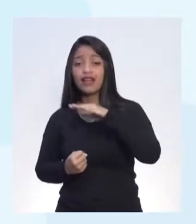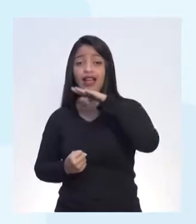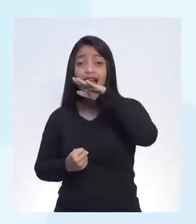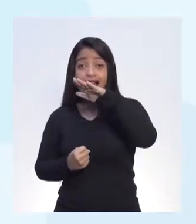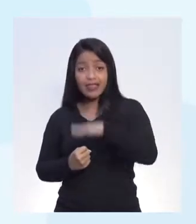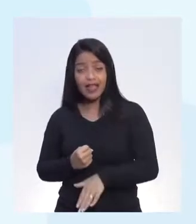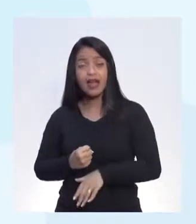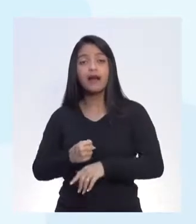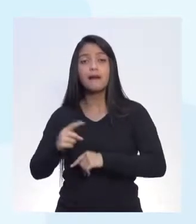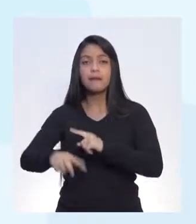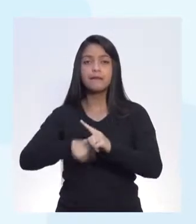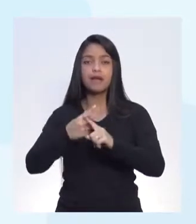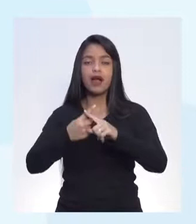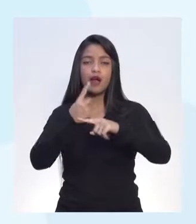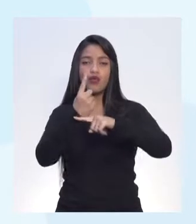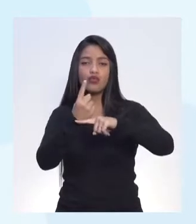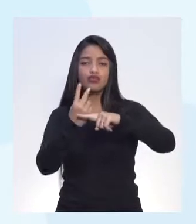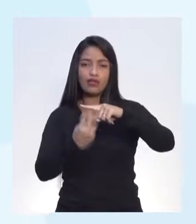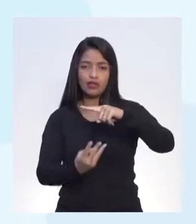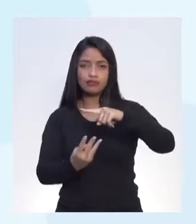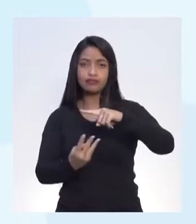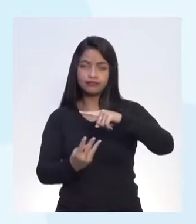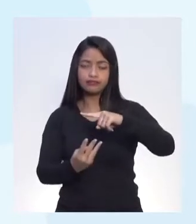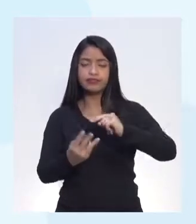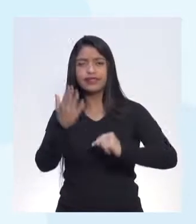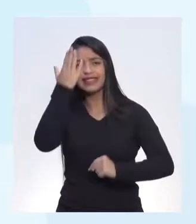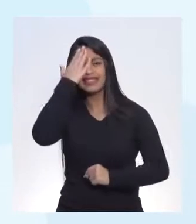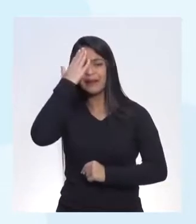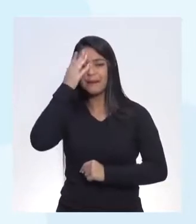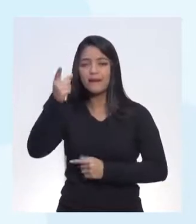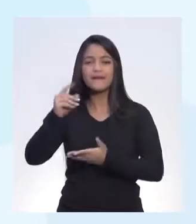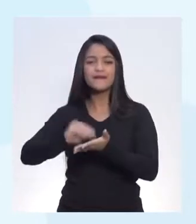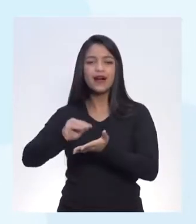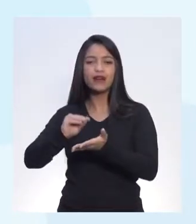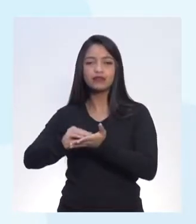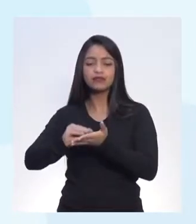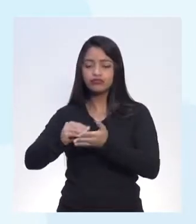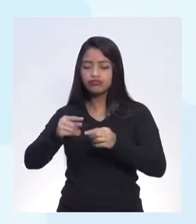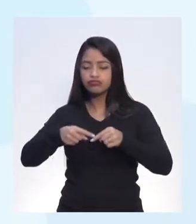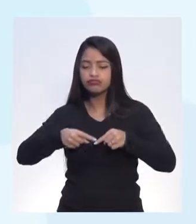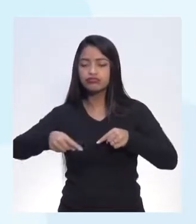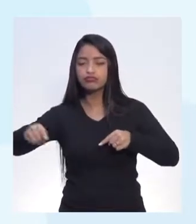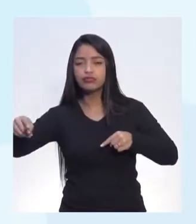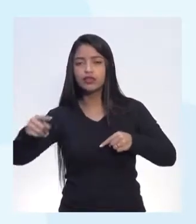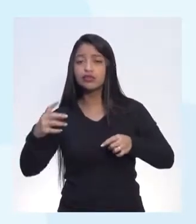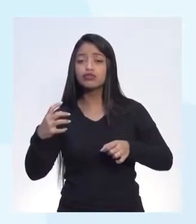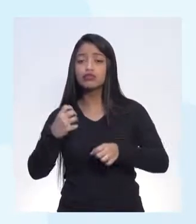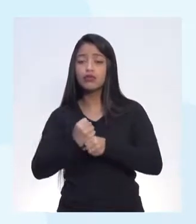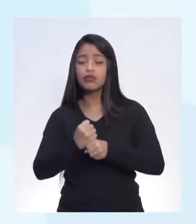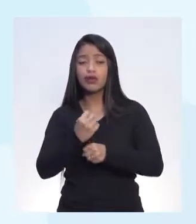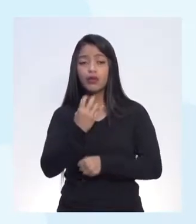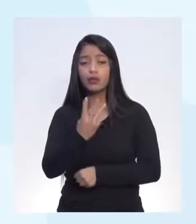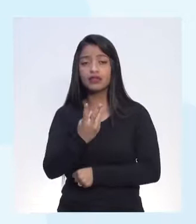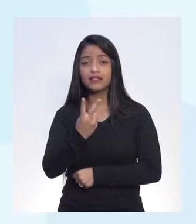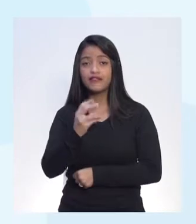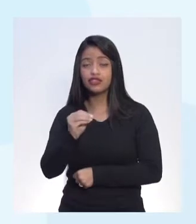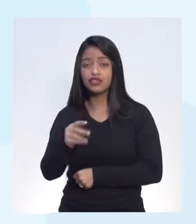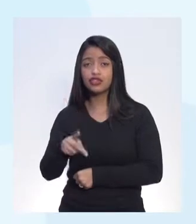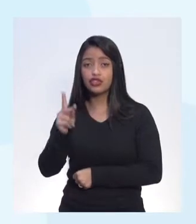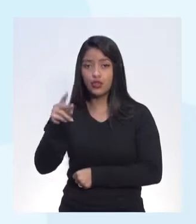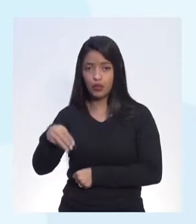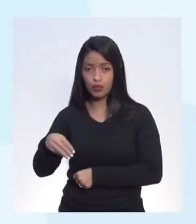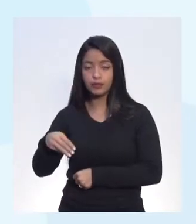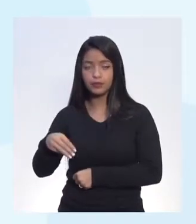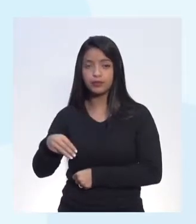duas cidades. Sabendo que a distância que falta para completar a viagem será de 420